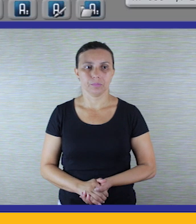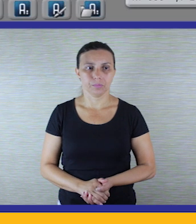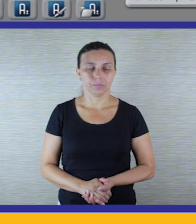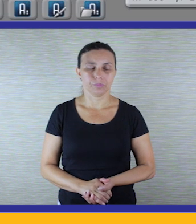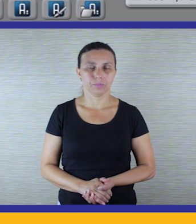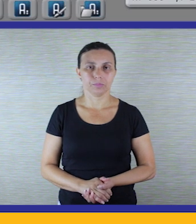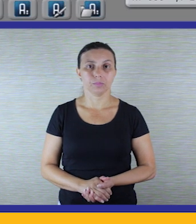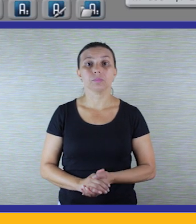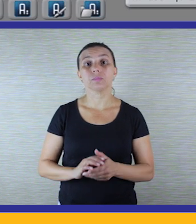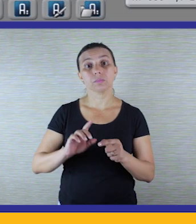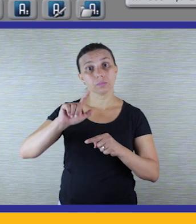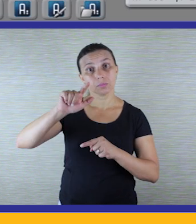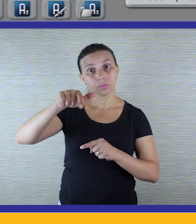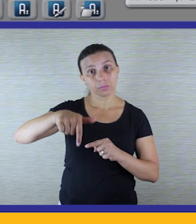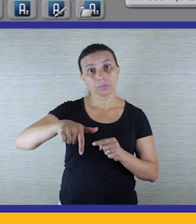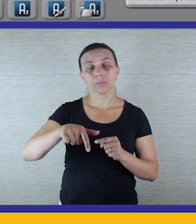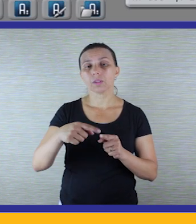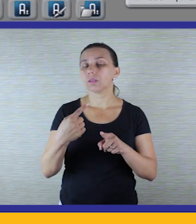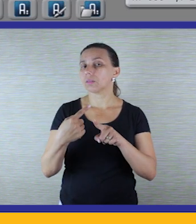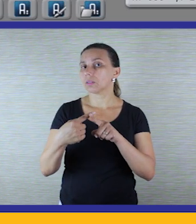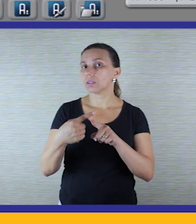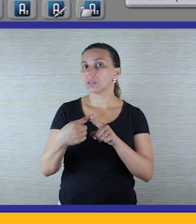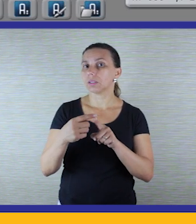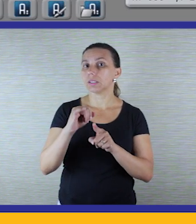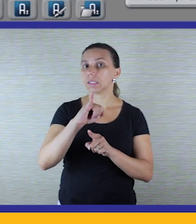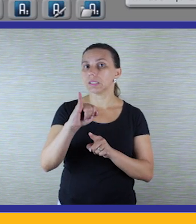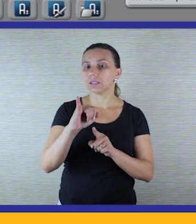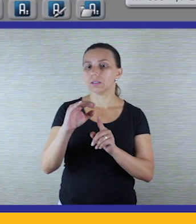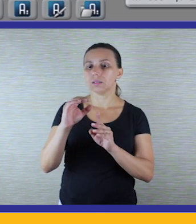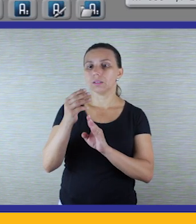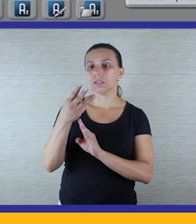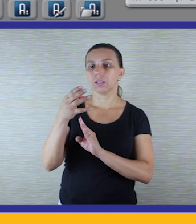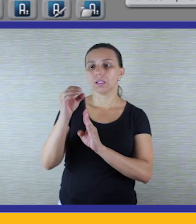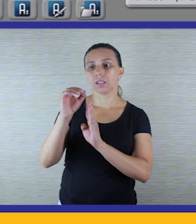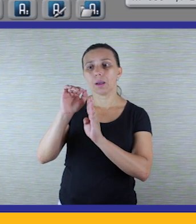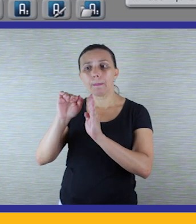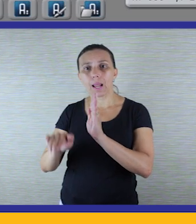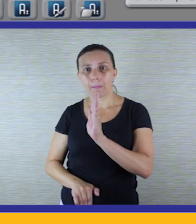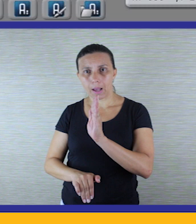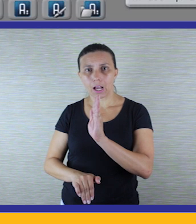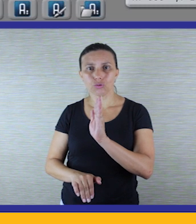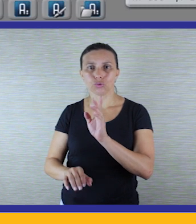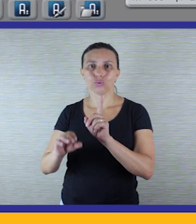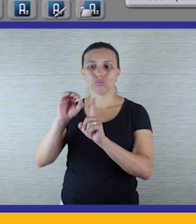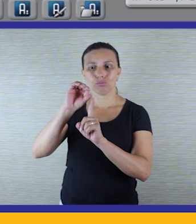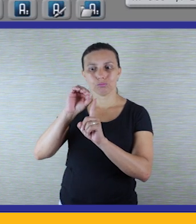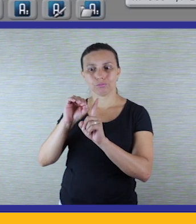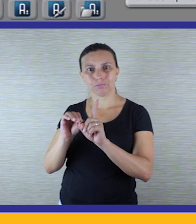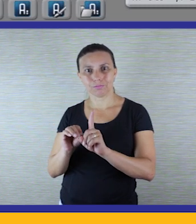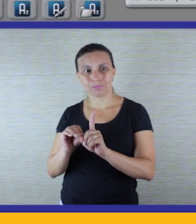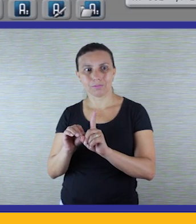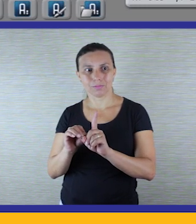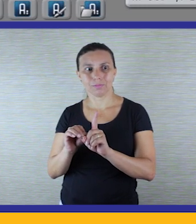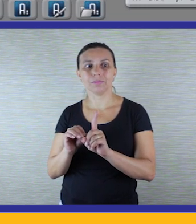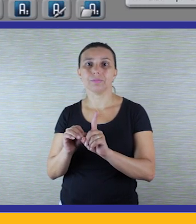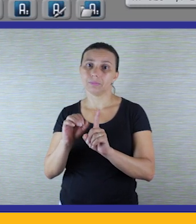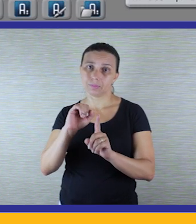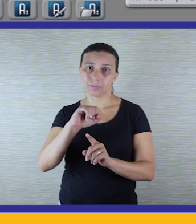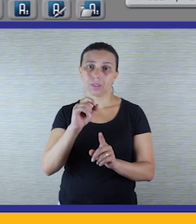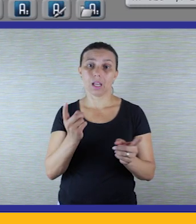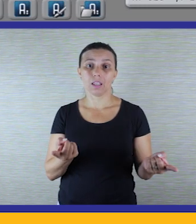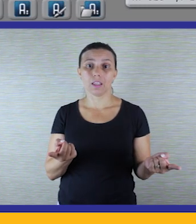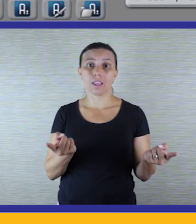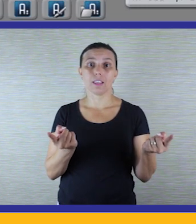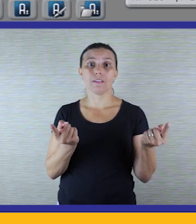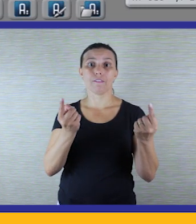acionada quando a temperatura for menor que 30 graus, invertemos os blocos para digital 10 OFF